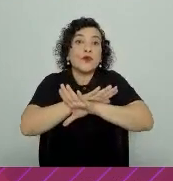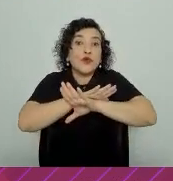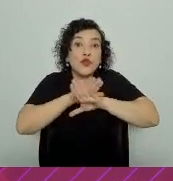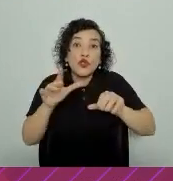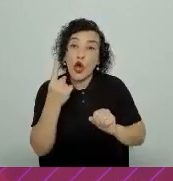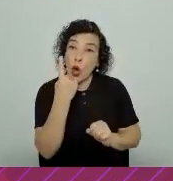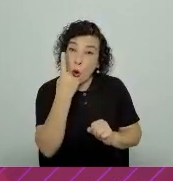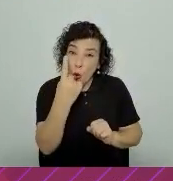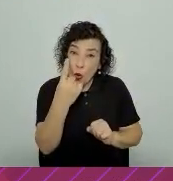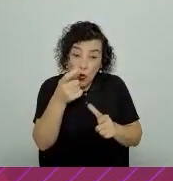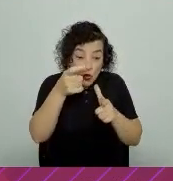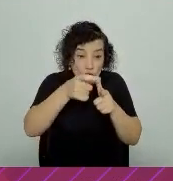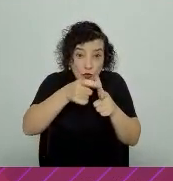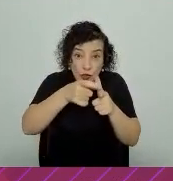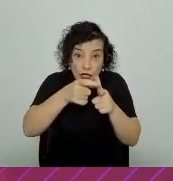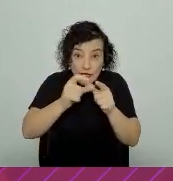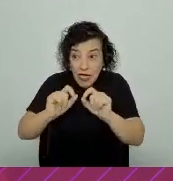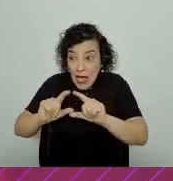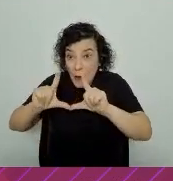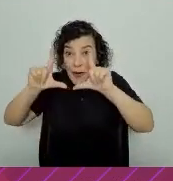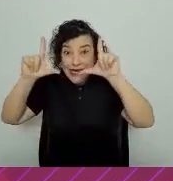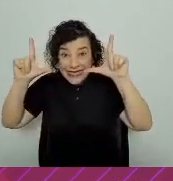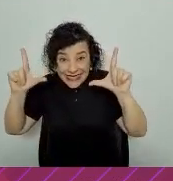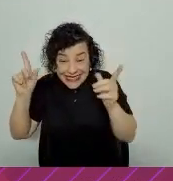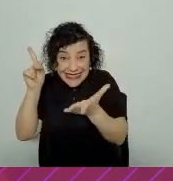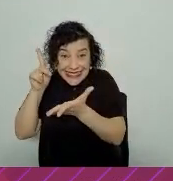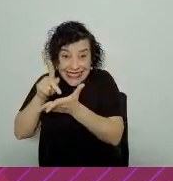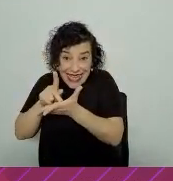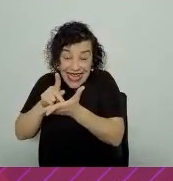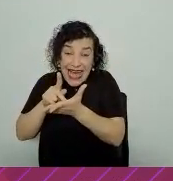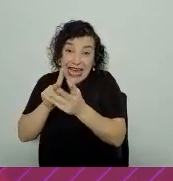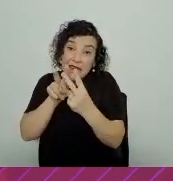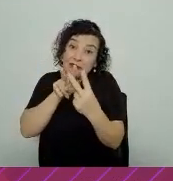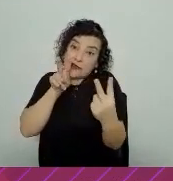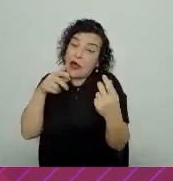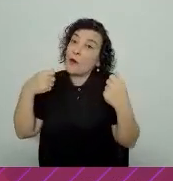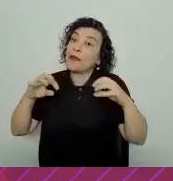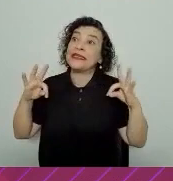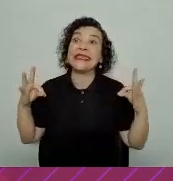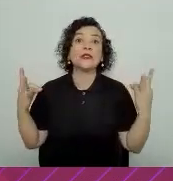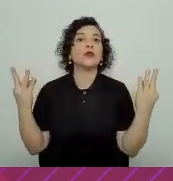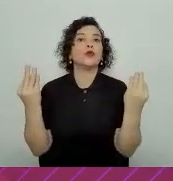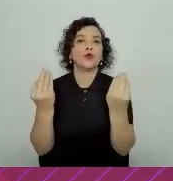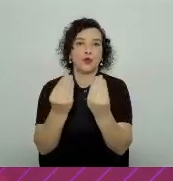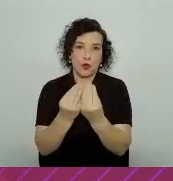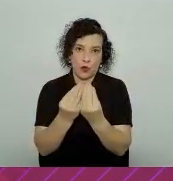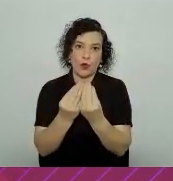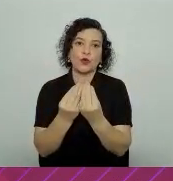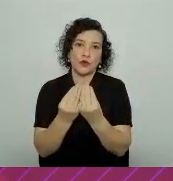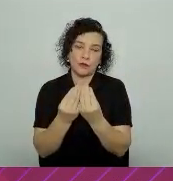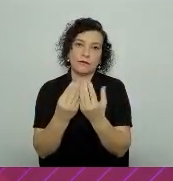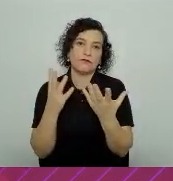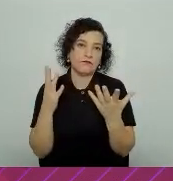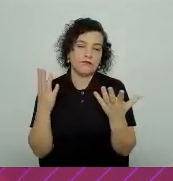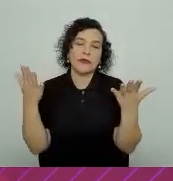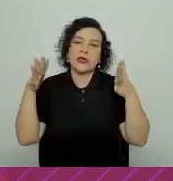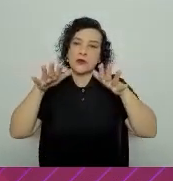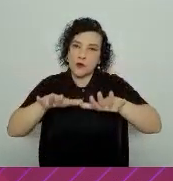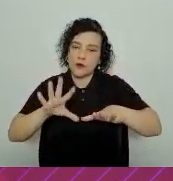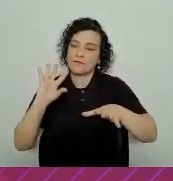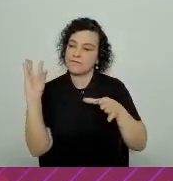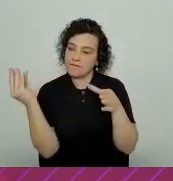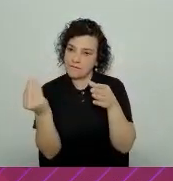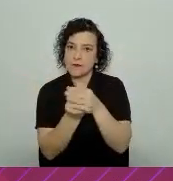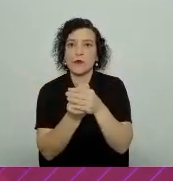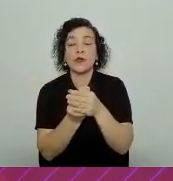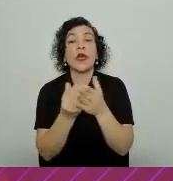de realidade aumentada a realidade virtual a gente tem que projetar para todos os dispositivos para poder incluir todo mundo então assim